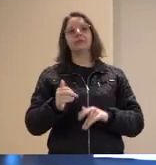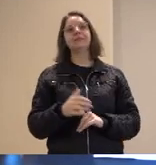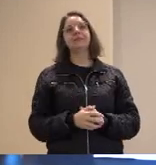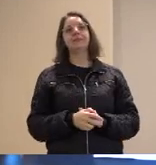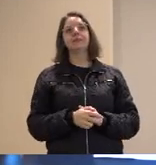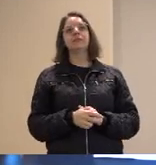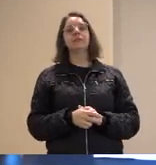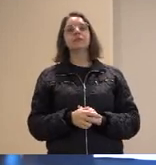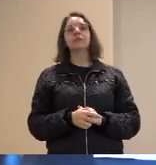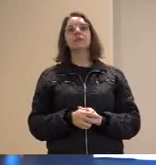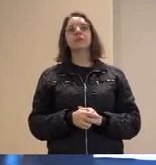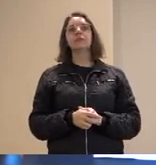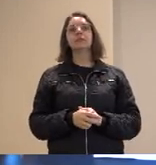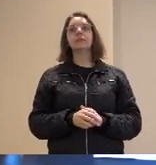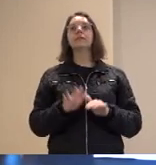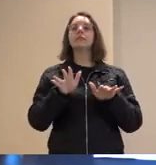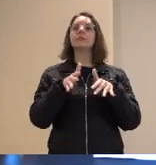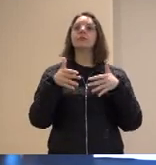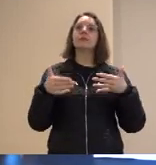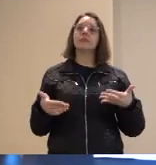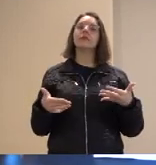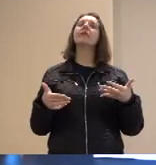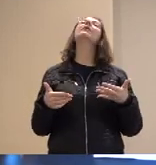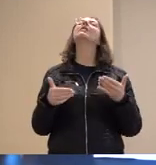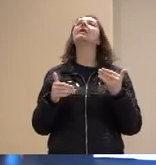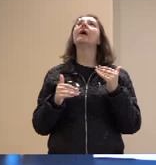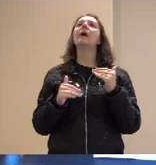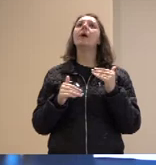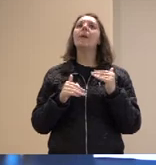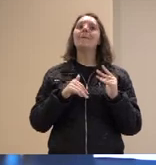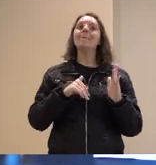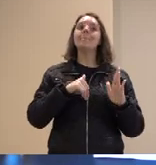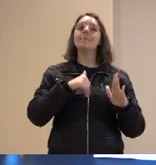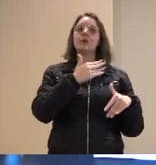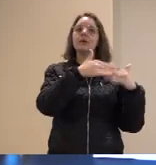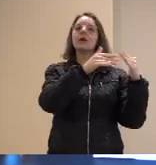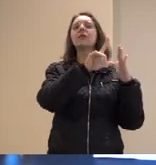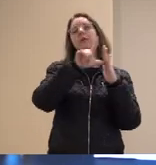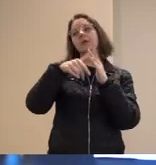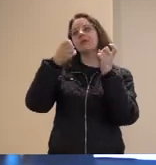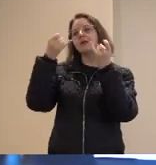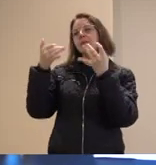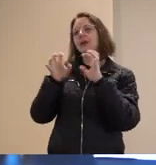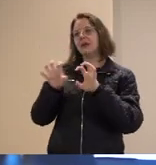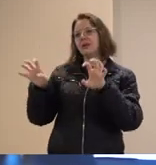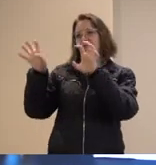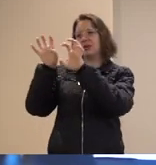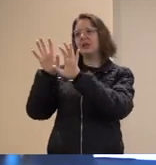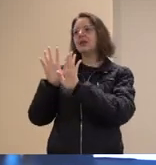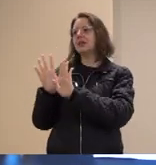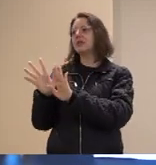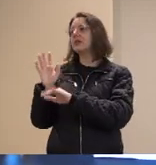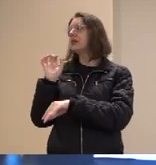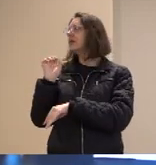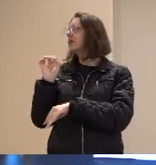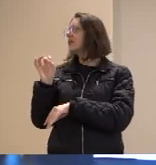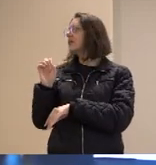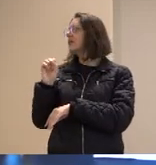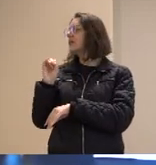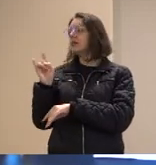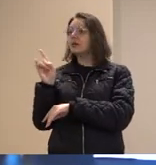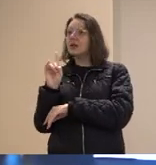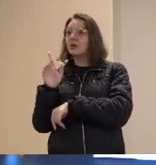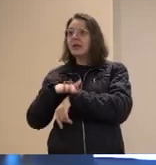E aí, então, o processo, depois eu falo mais se der tempo, da regionalização, senão já dei um início